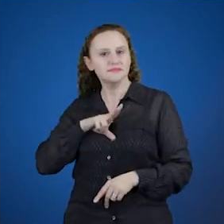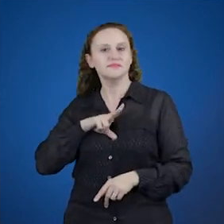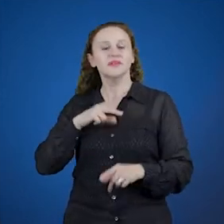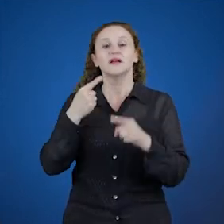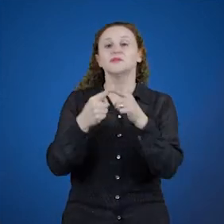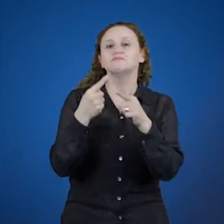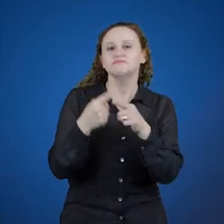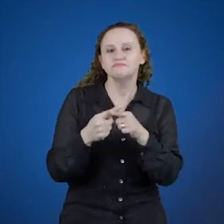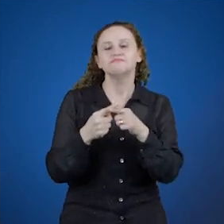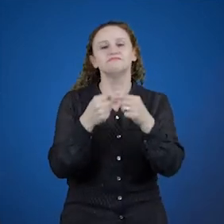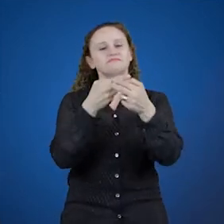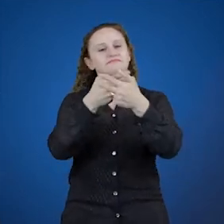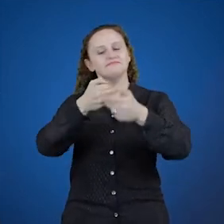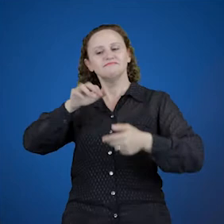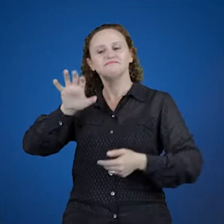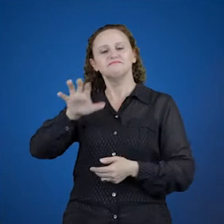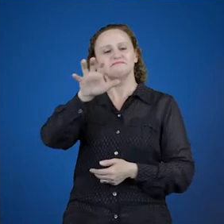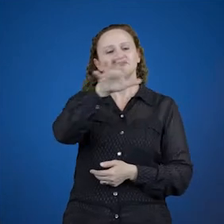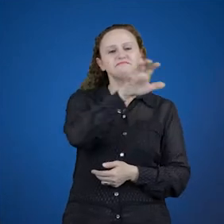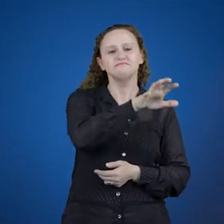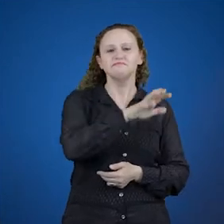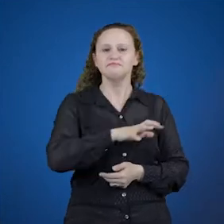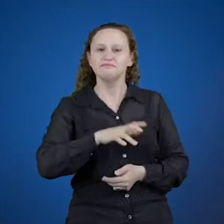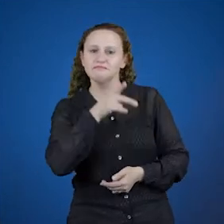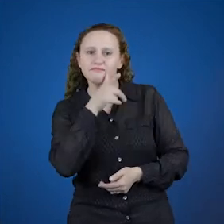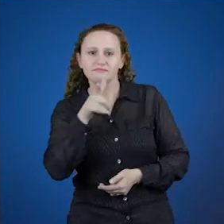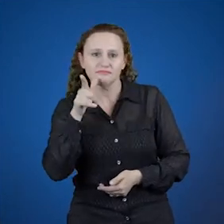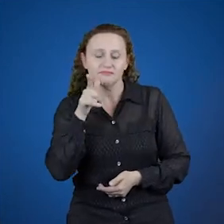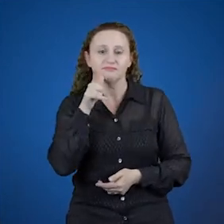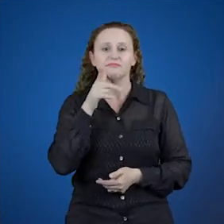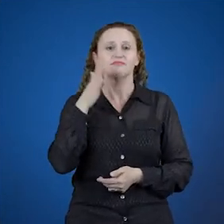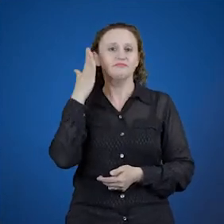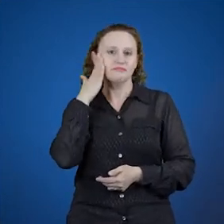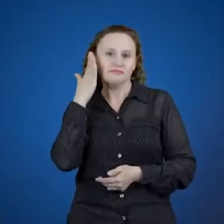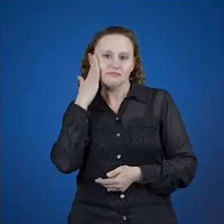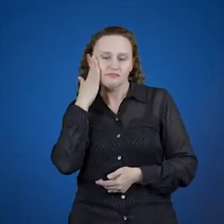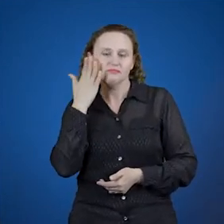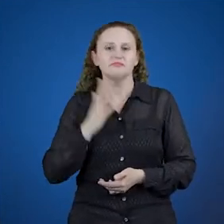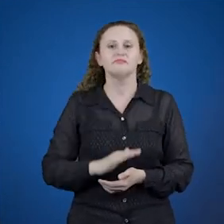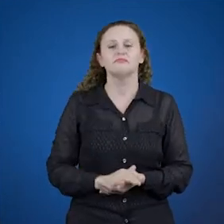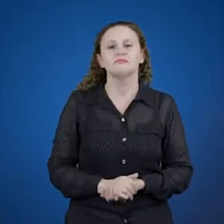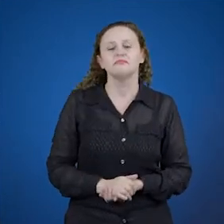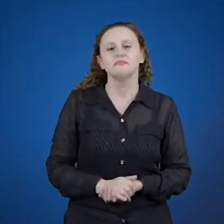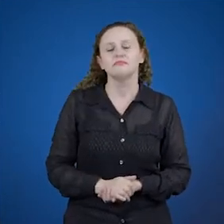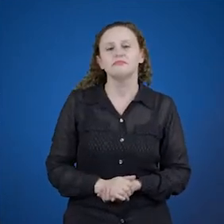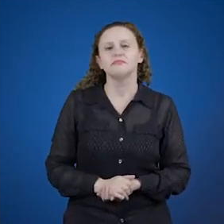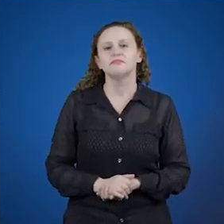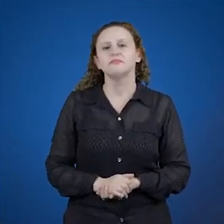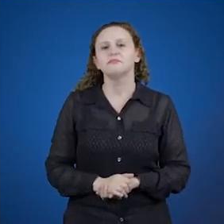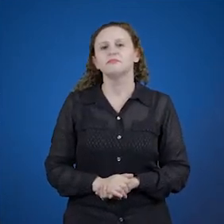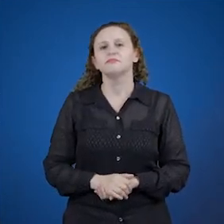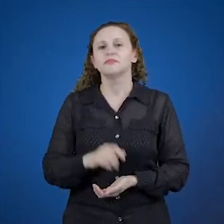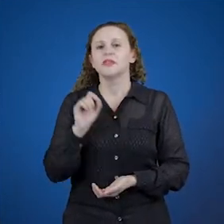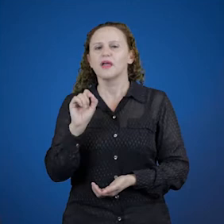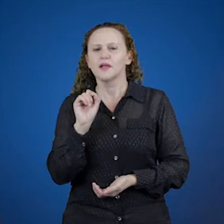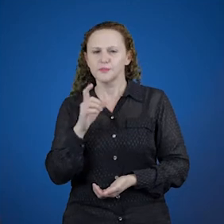conquistas românicas na península ibérica em que o latim é trazido cabe salientar também que